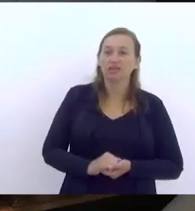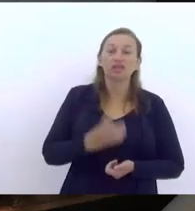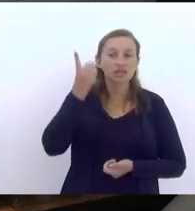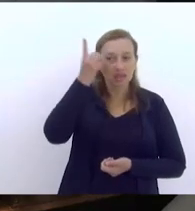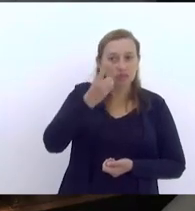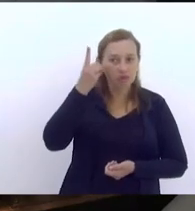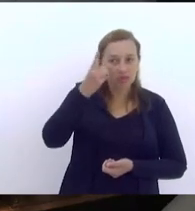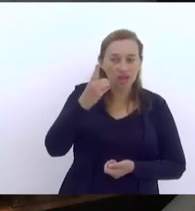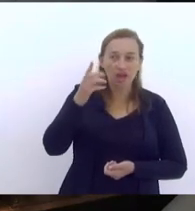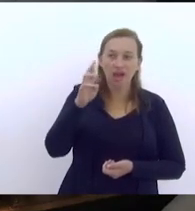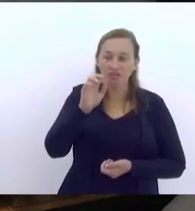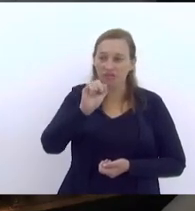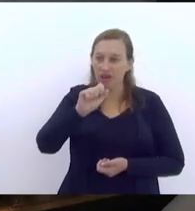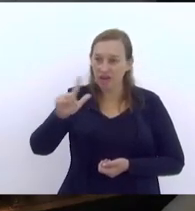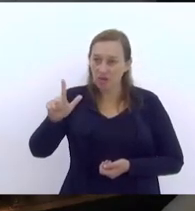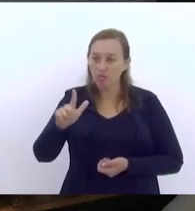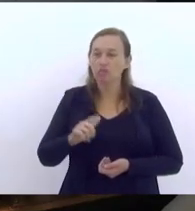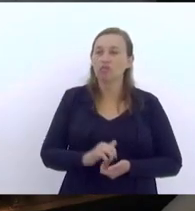Deputado Rafael Nobre.